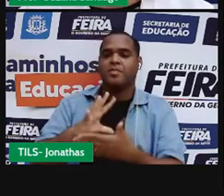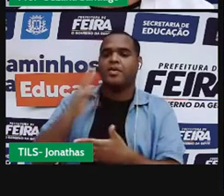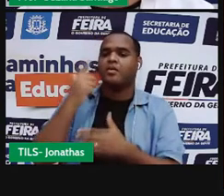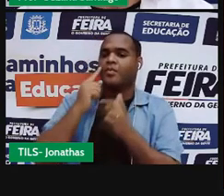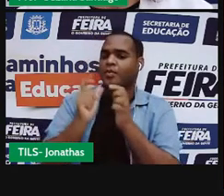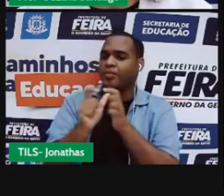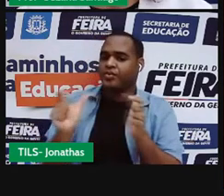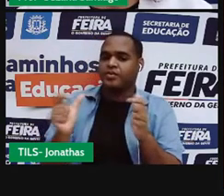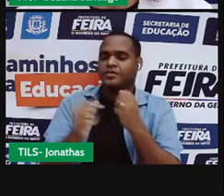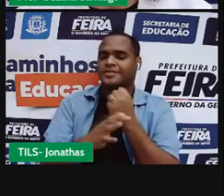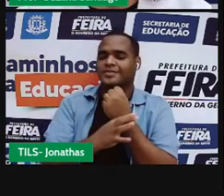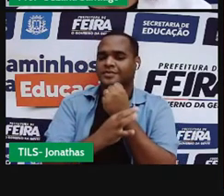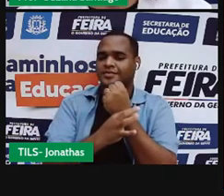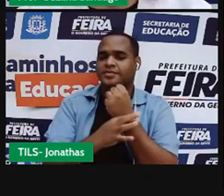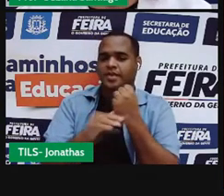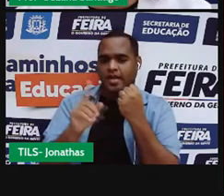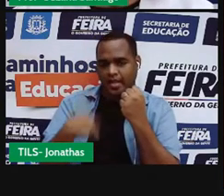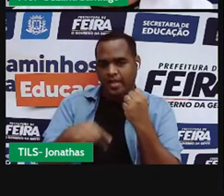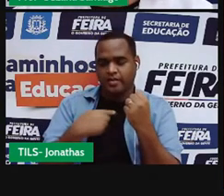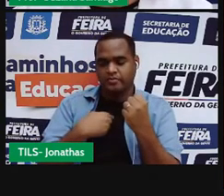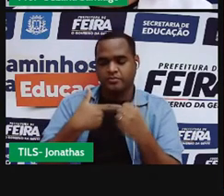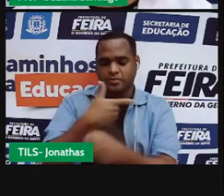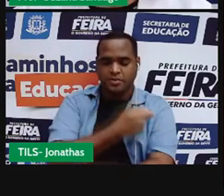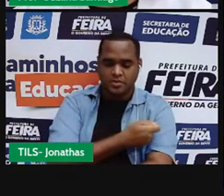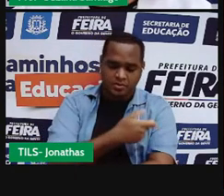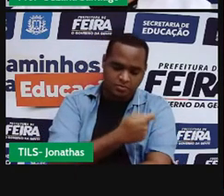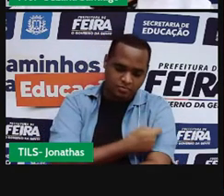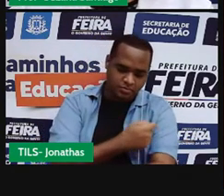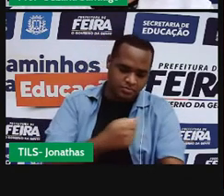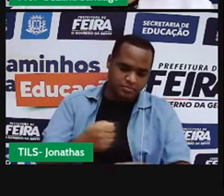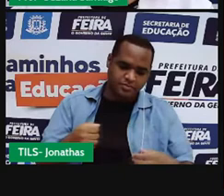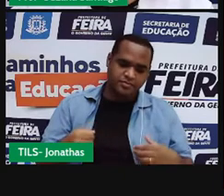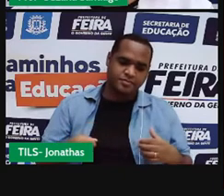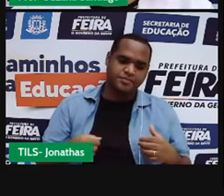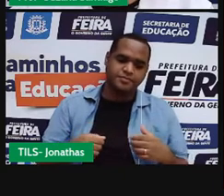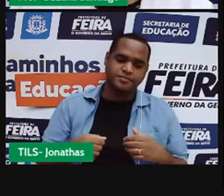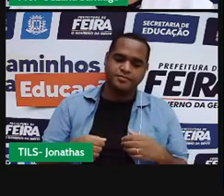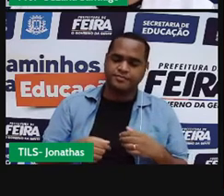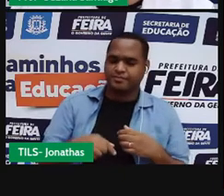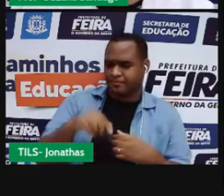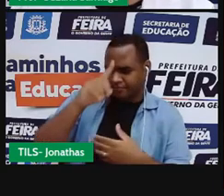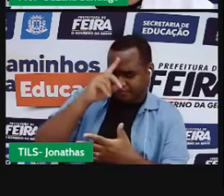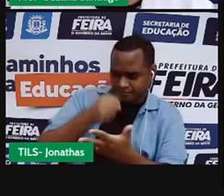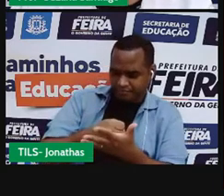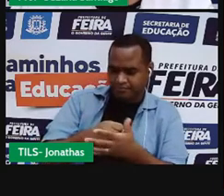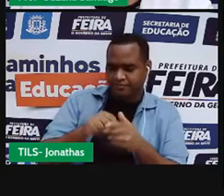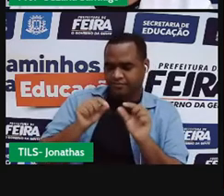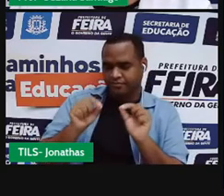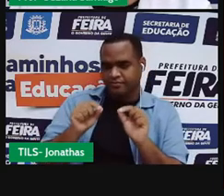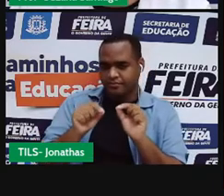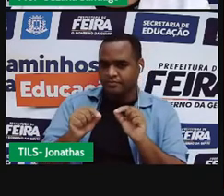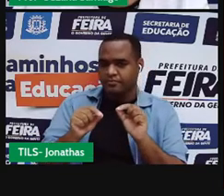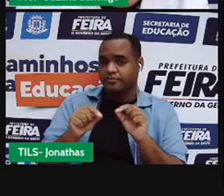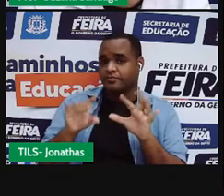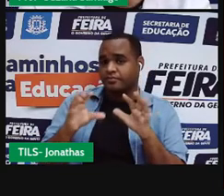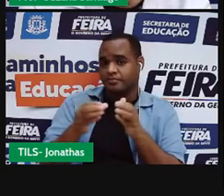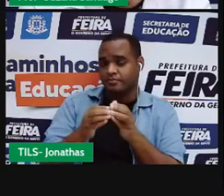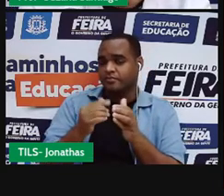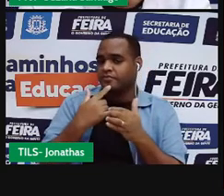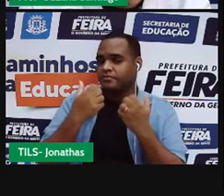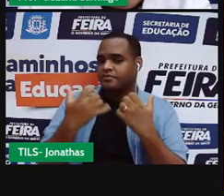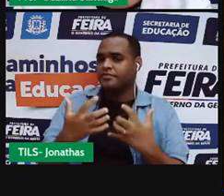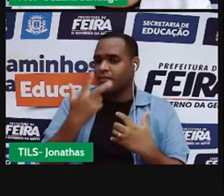definir a segurança dessa vacina. A segunda etapa, ela vai definir a capacidade da vacina